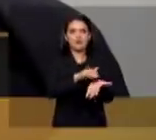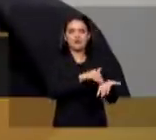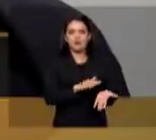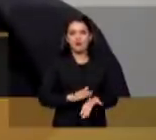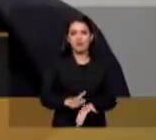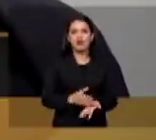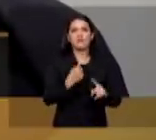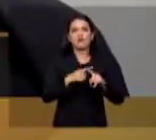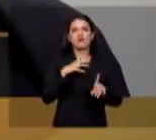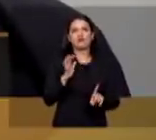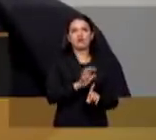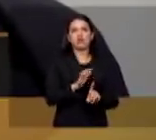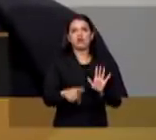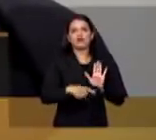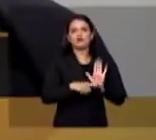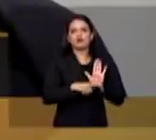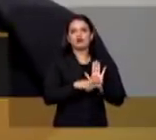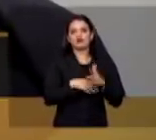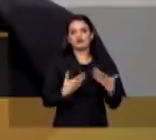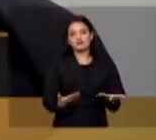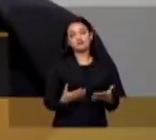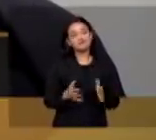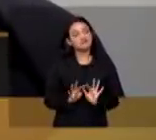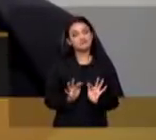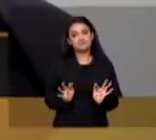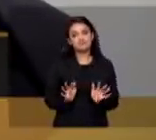por suspeição. Simples assim.